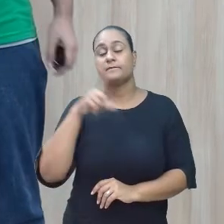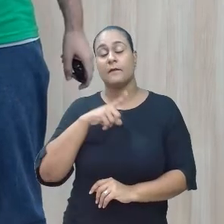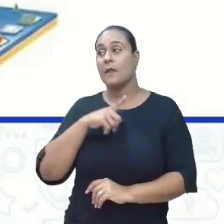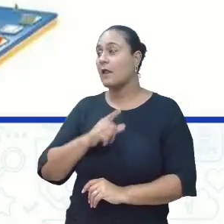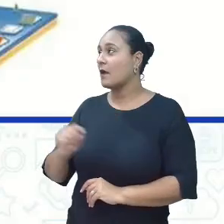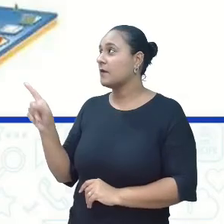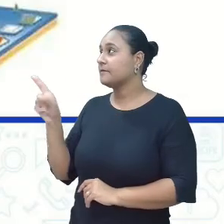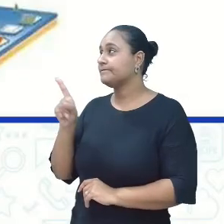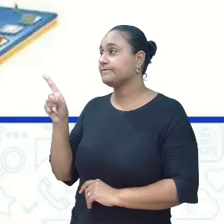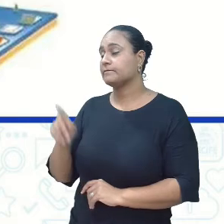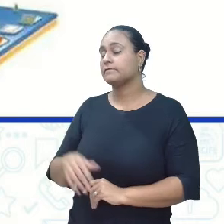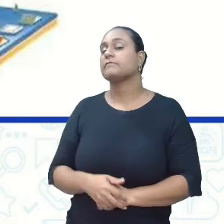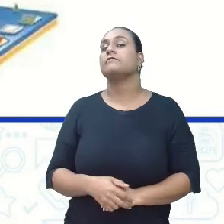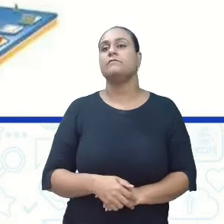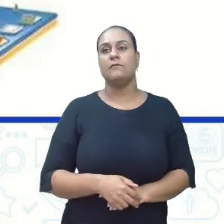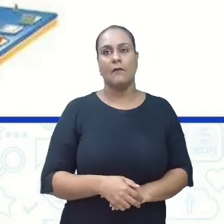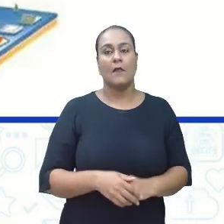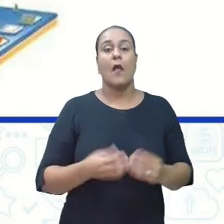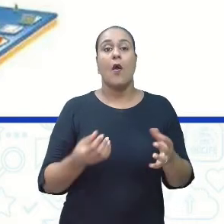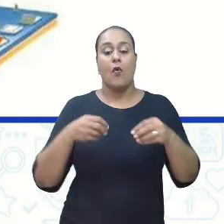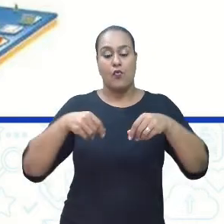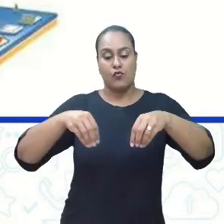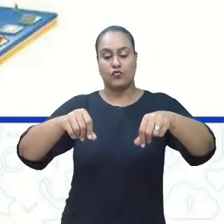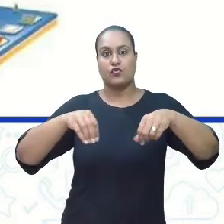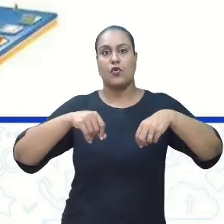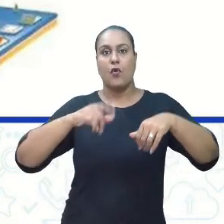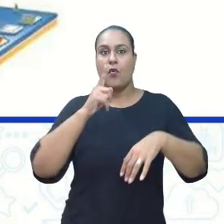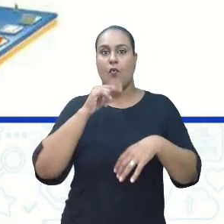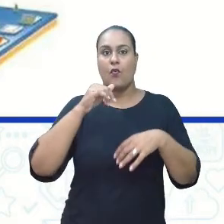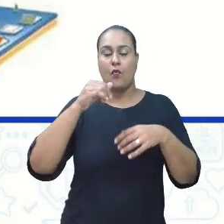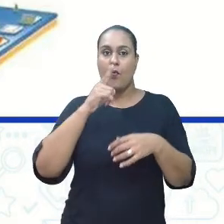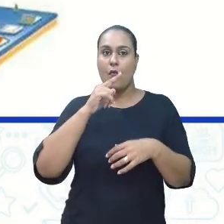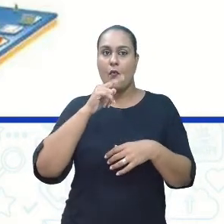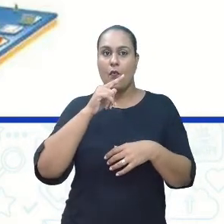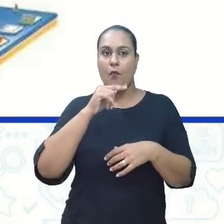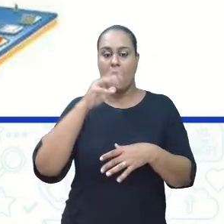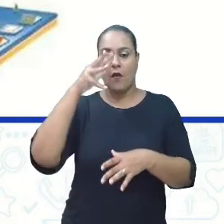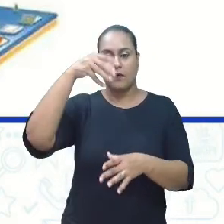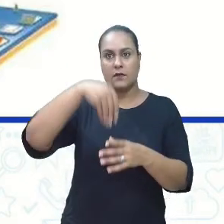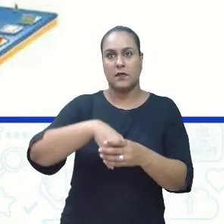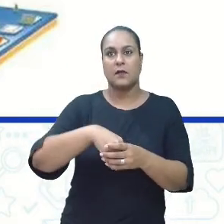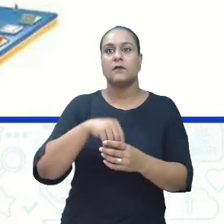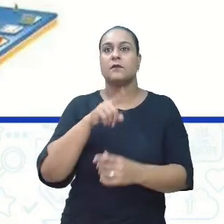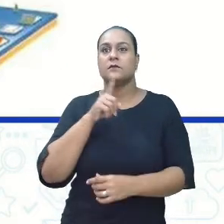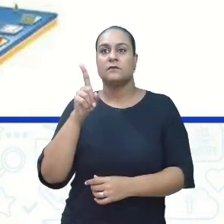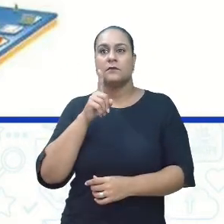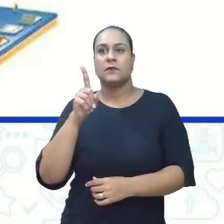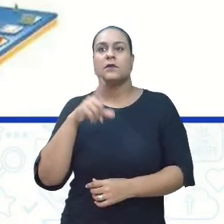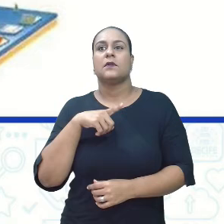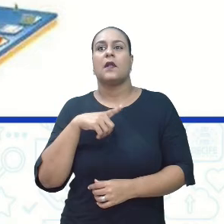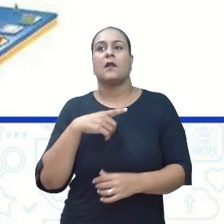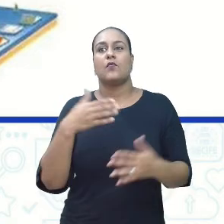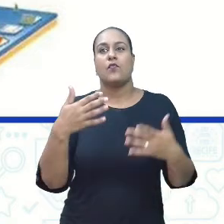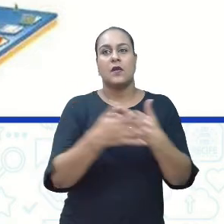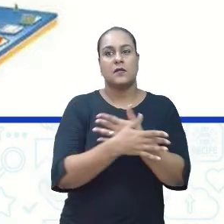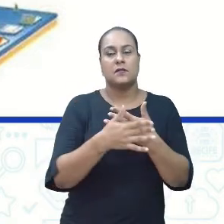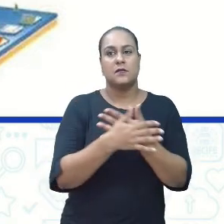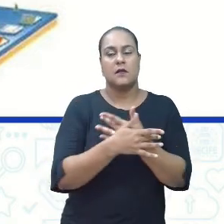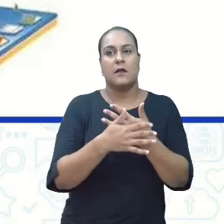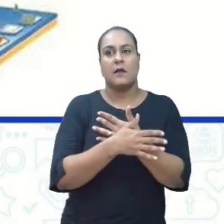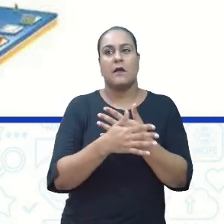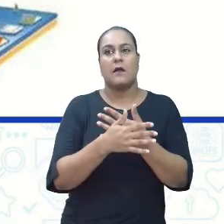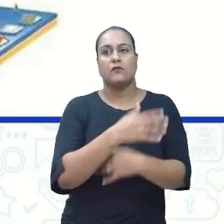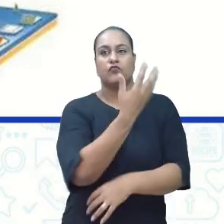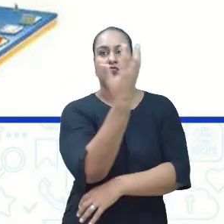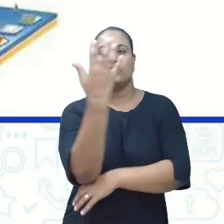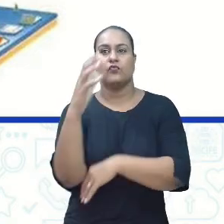questão de impermeabilização de solos, né? Que você vê lá, ó, 2 cidadezinhas, uma que mantém a área verde, ó, principalmente nas encostas, e